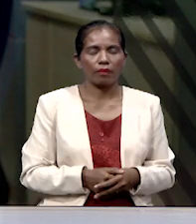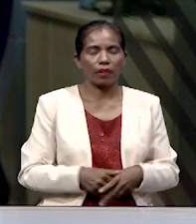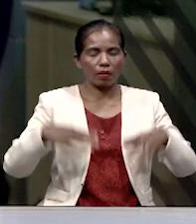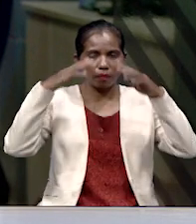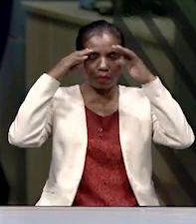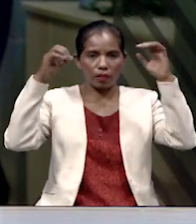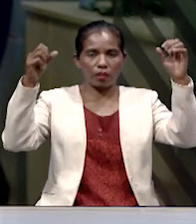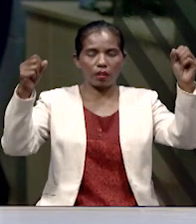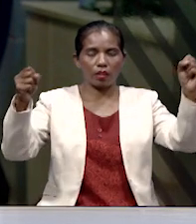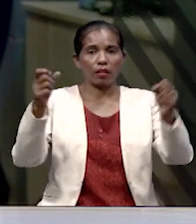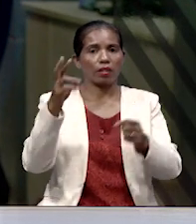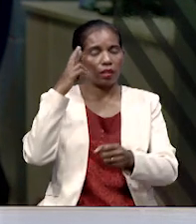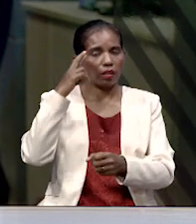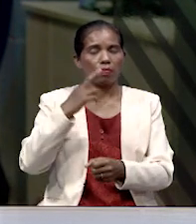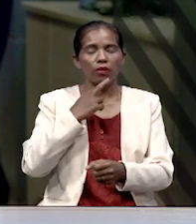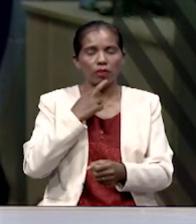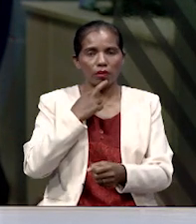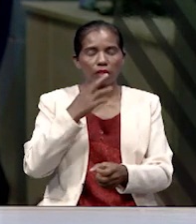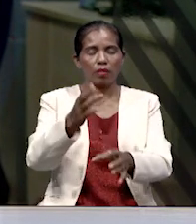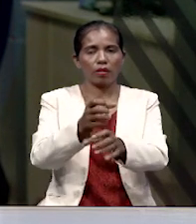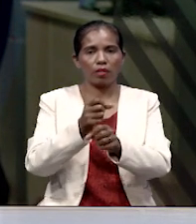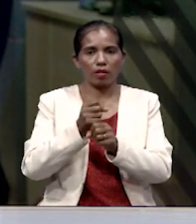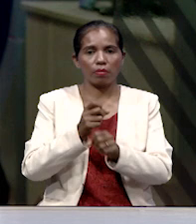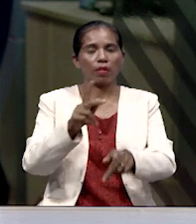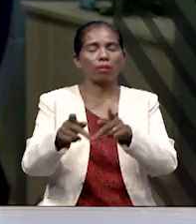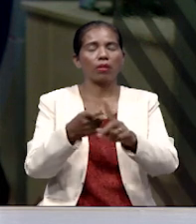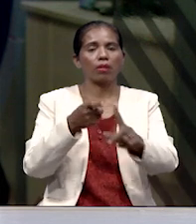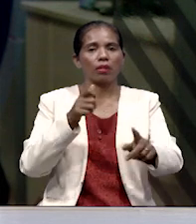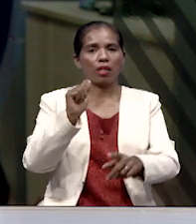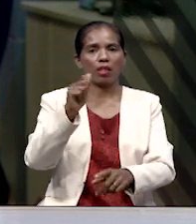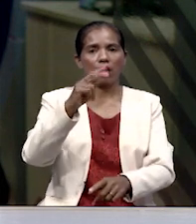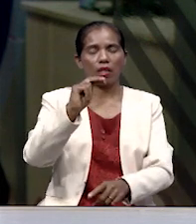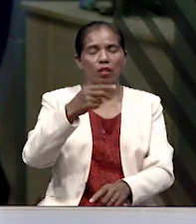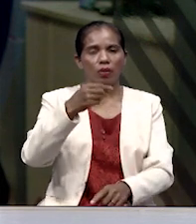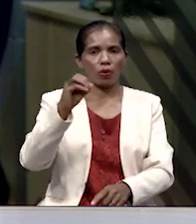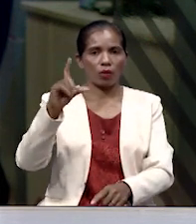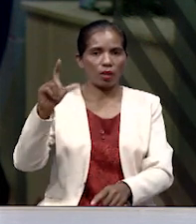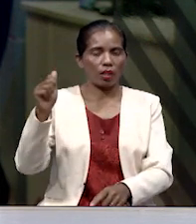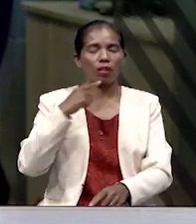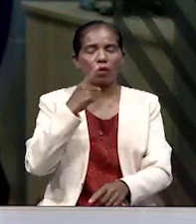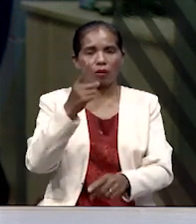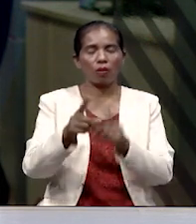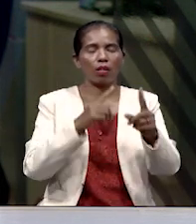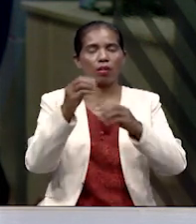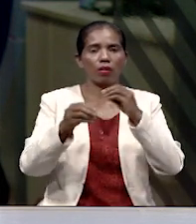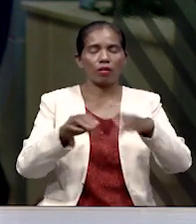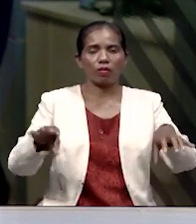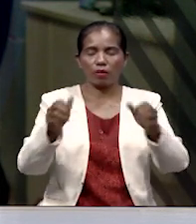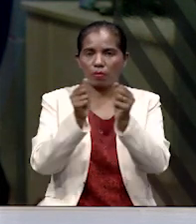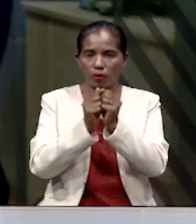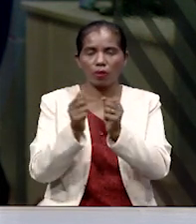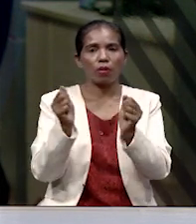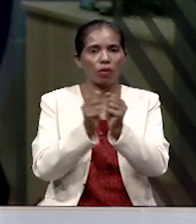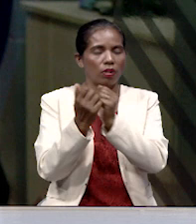Presidente da República eleito José Ramos Horta simo delegação Rússia-Angola, onde colia conoba relação bilateral entre nação